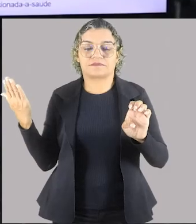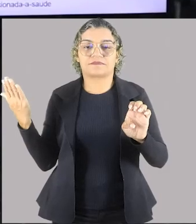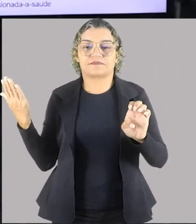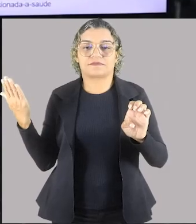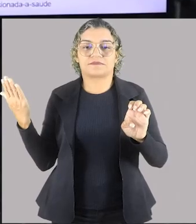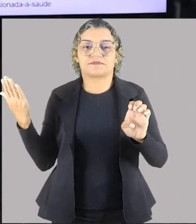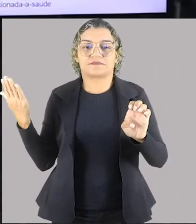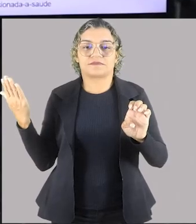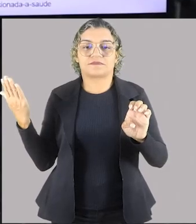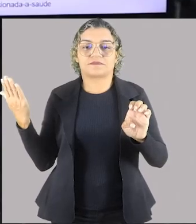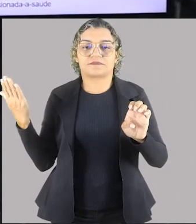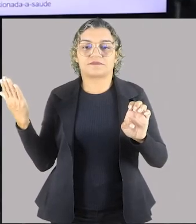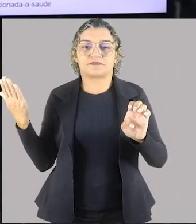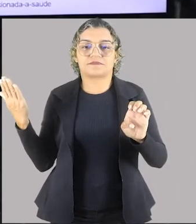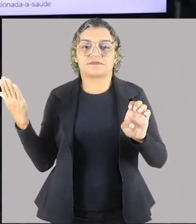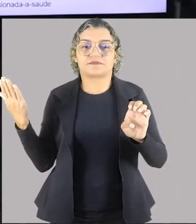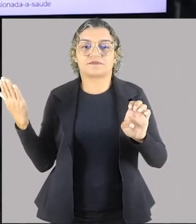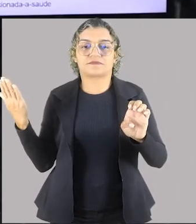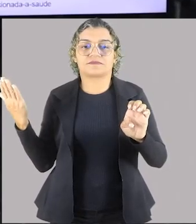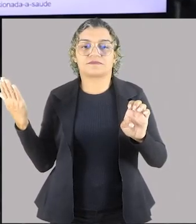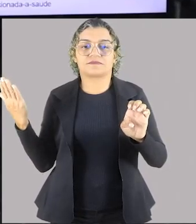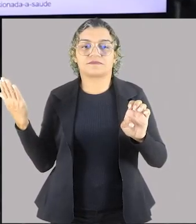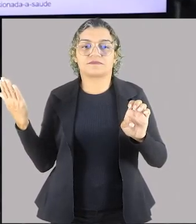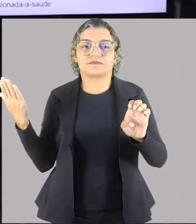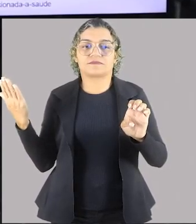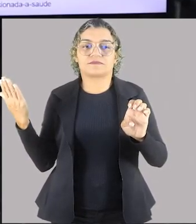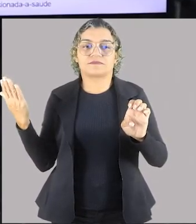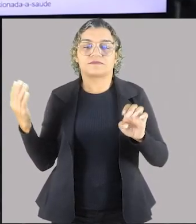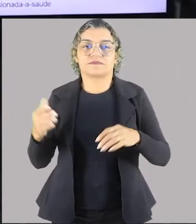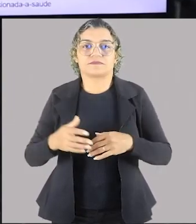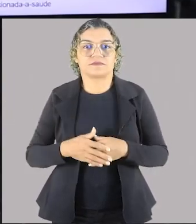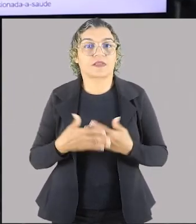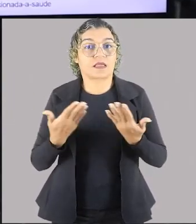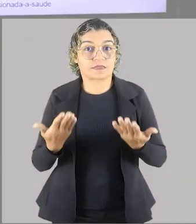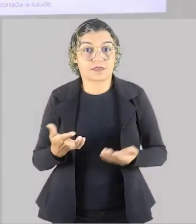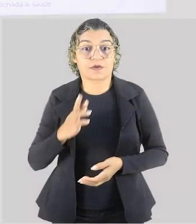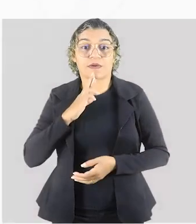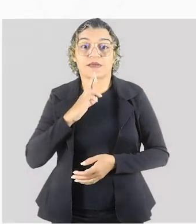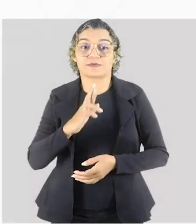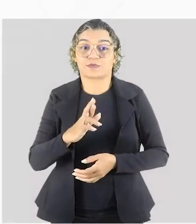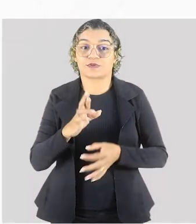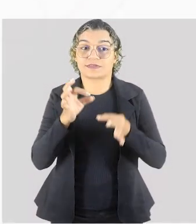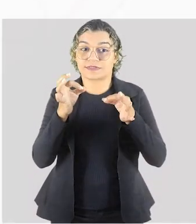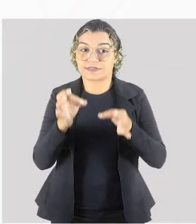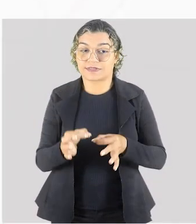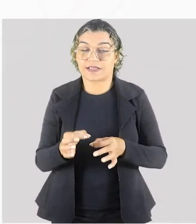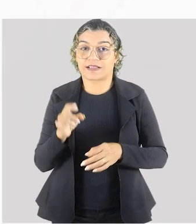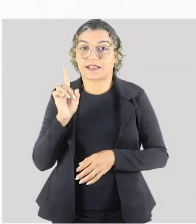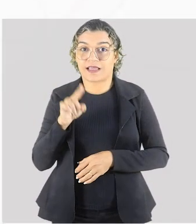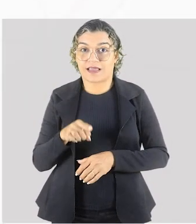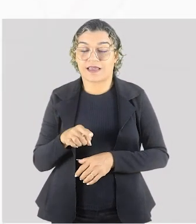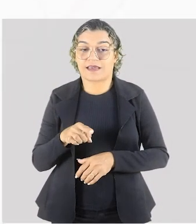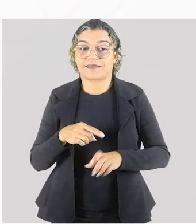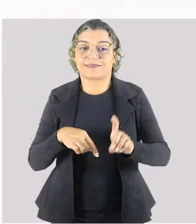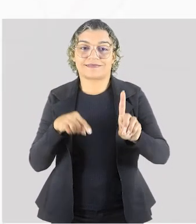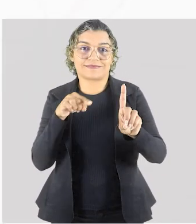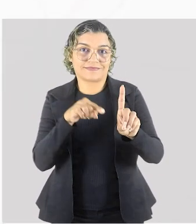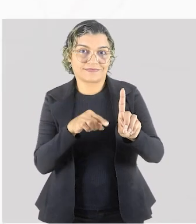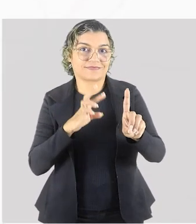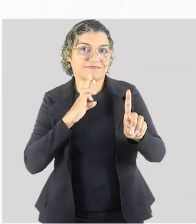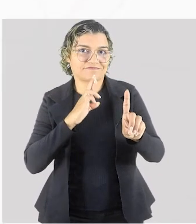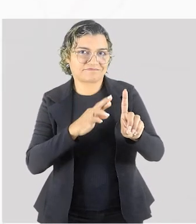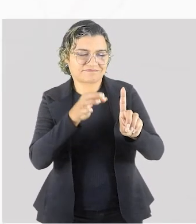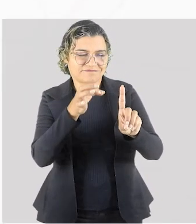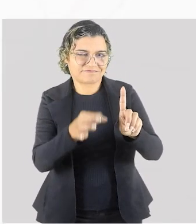performance motora e a aptidão física relacionada ao esporte. Então, a resposta correta vai ser a